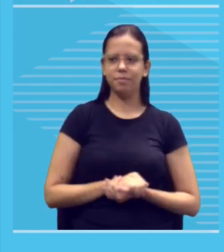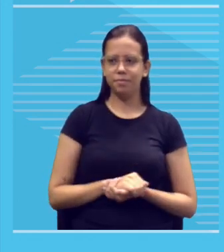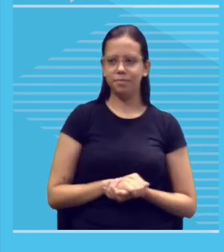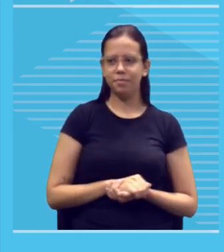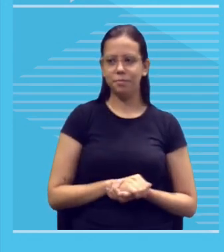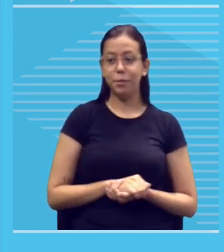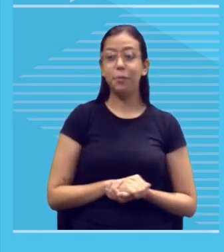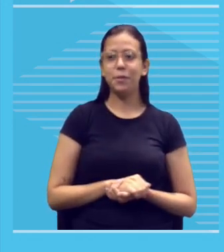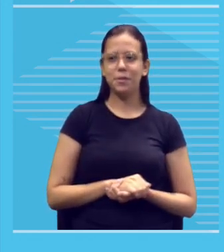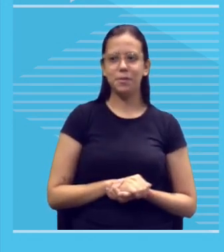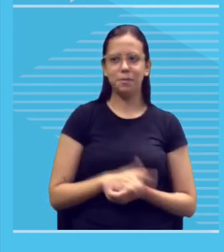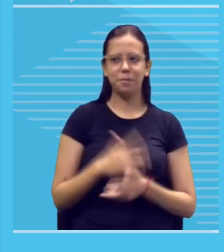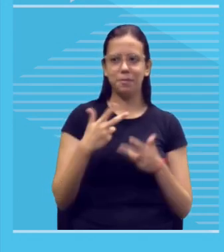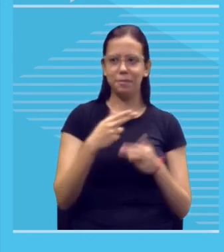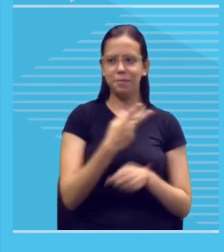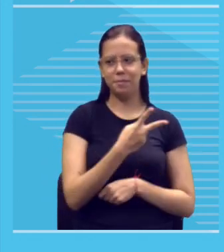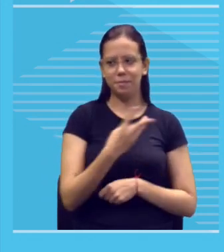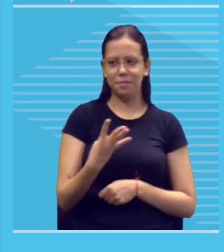24